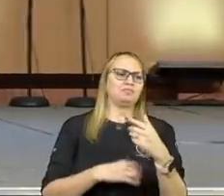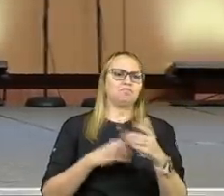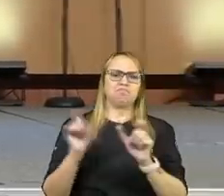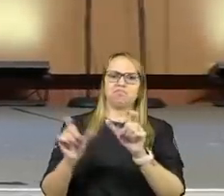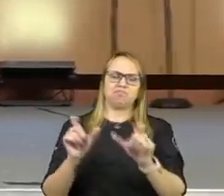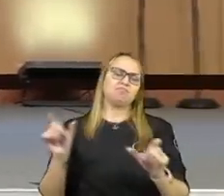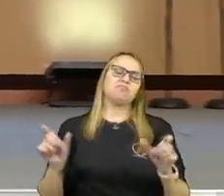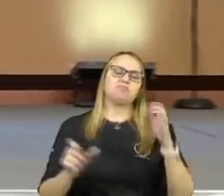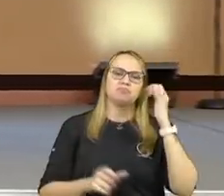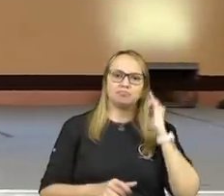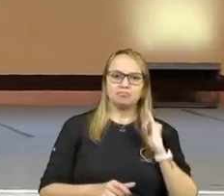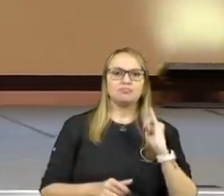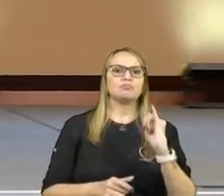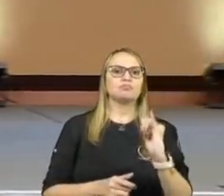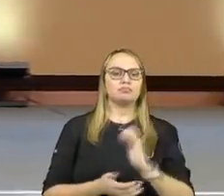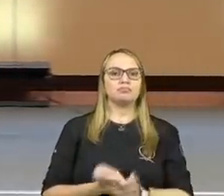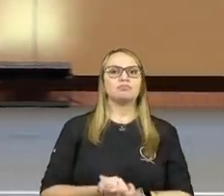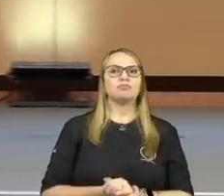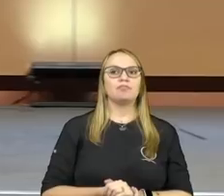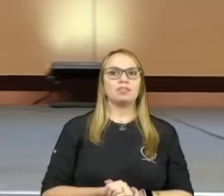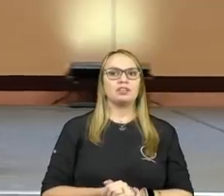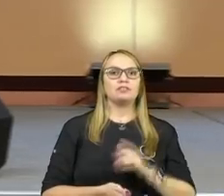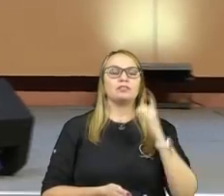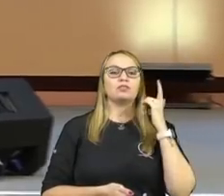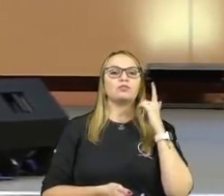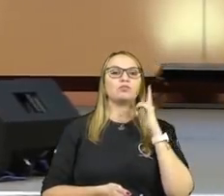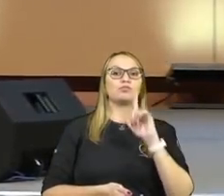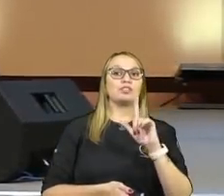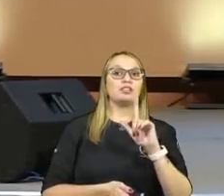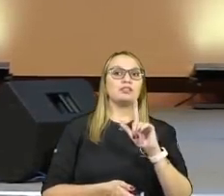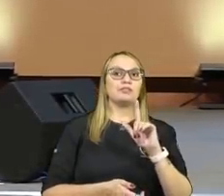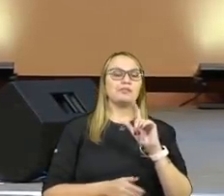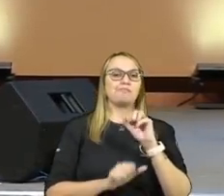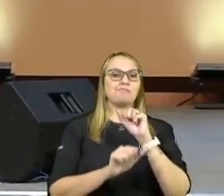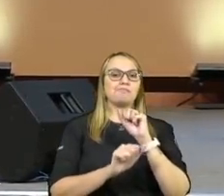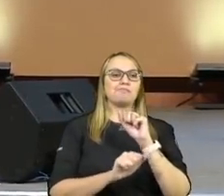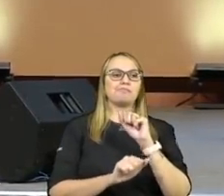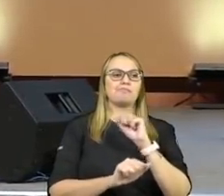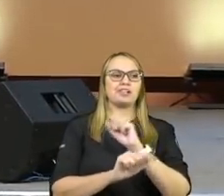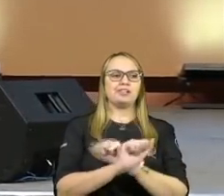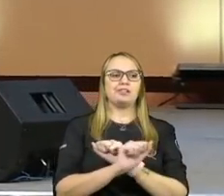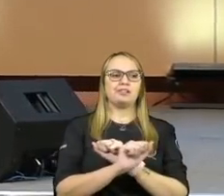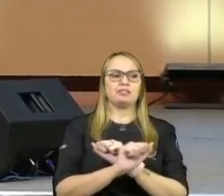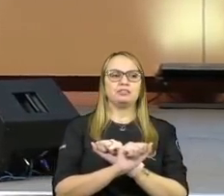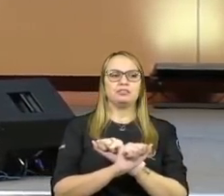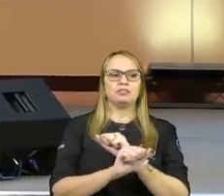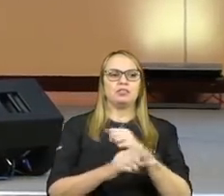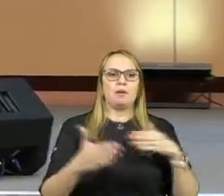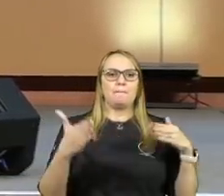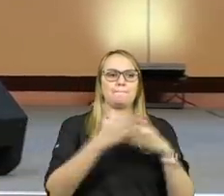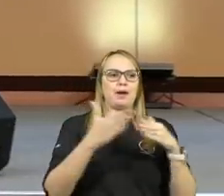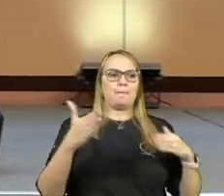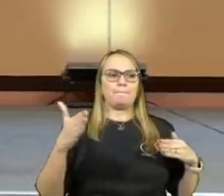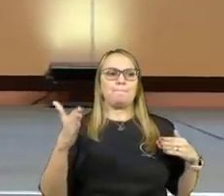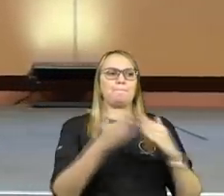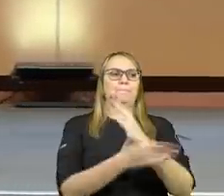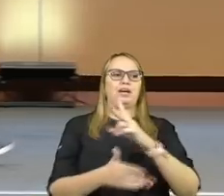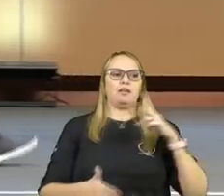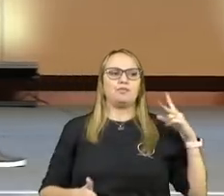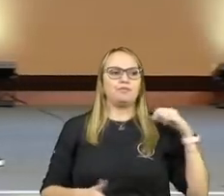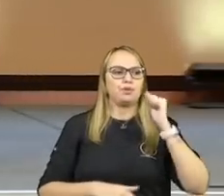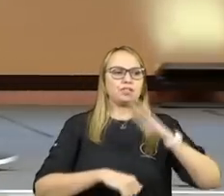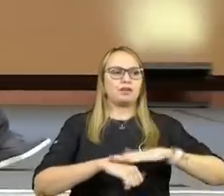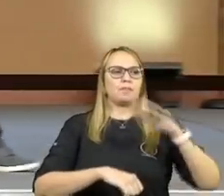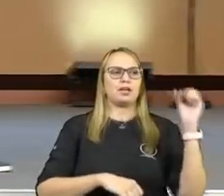você. Você vai conseguir deter coisas mais fortes e mais poderosas que você, meu